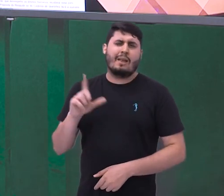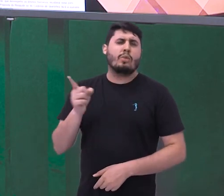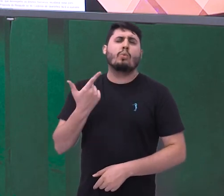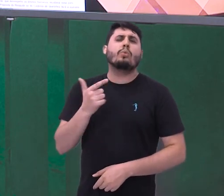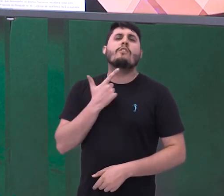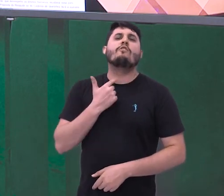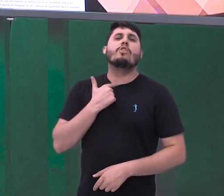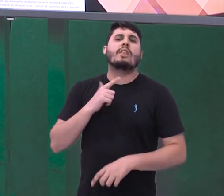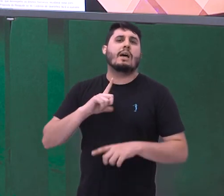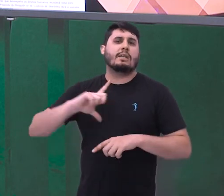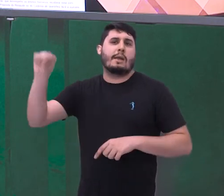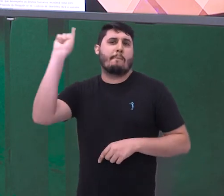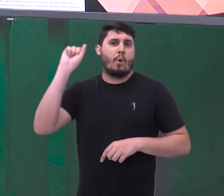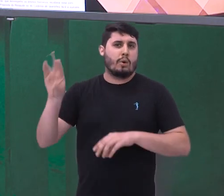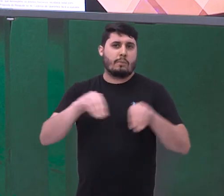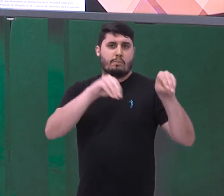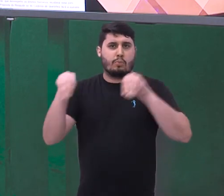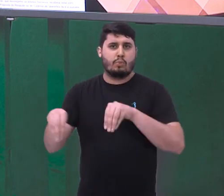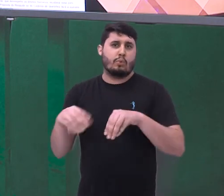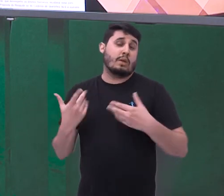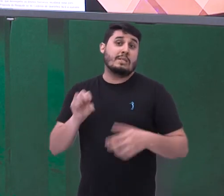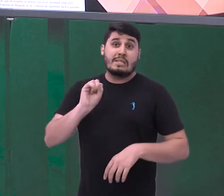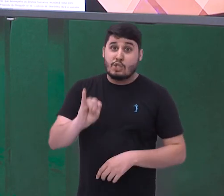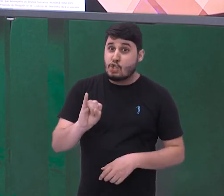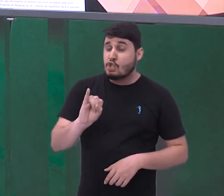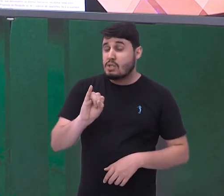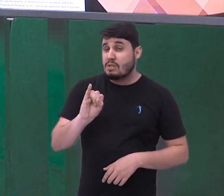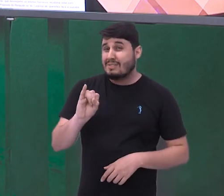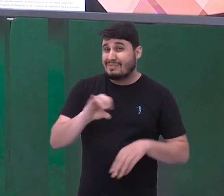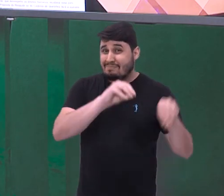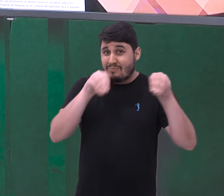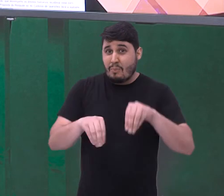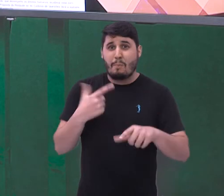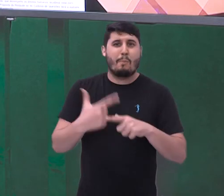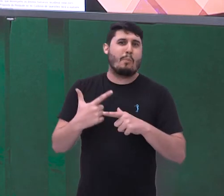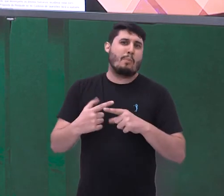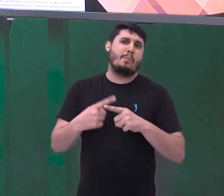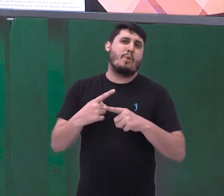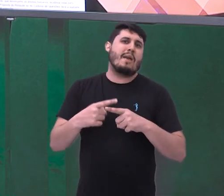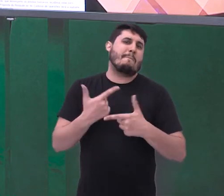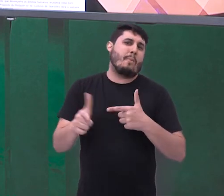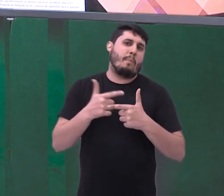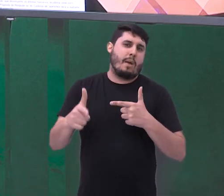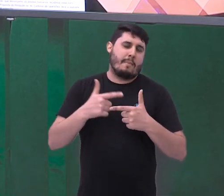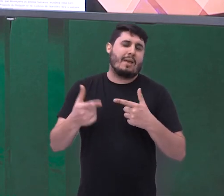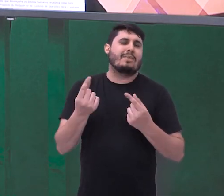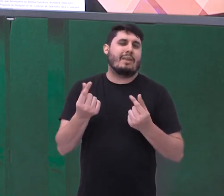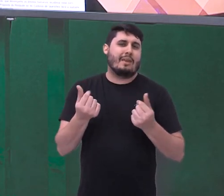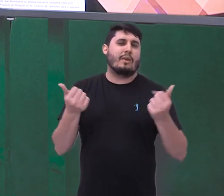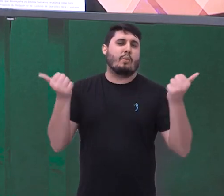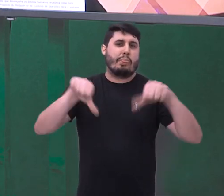para sobreviver. Não é? Nessa situação aqui. Então faz esse comentário.